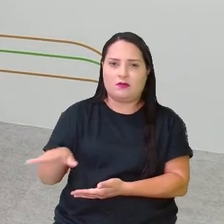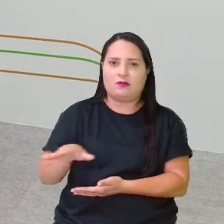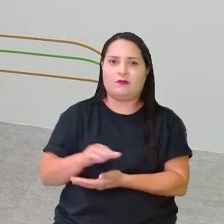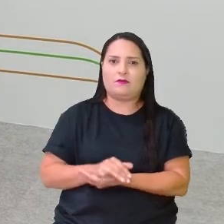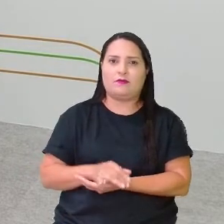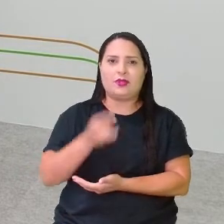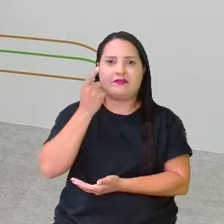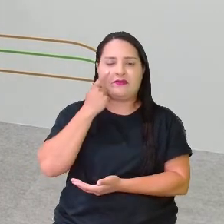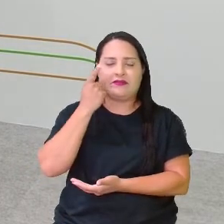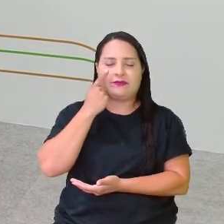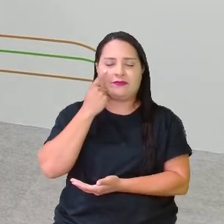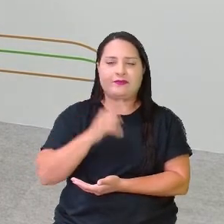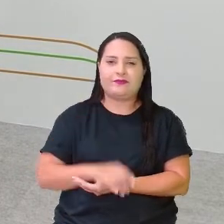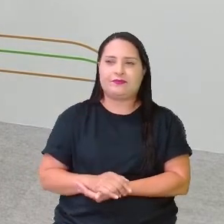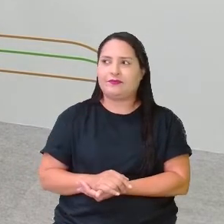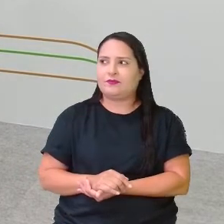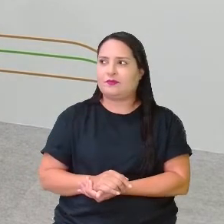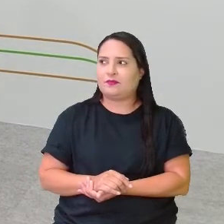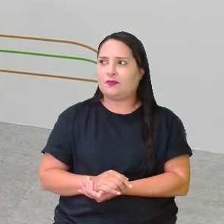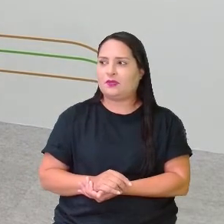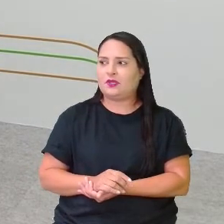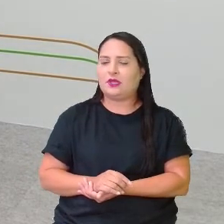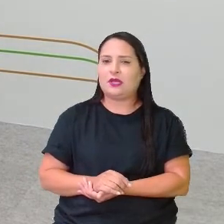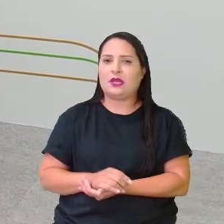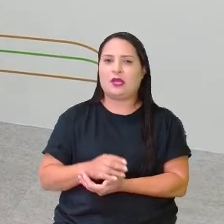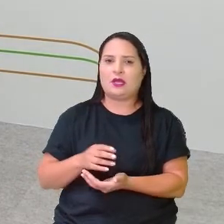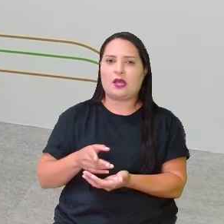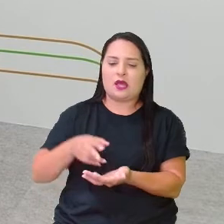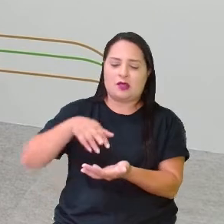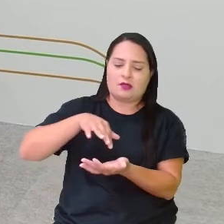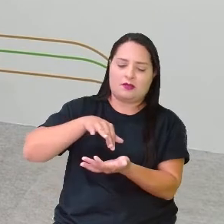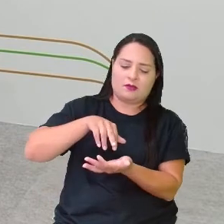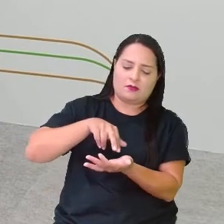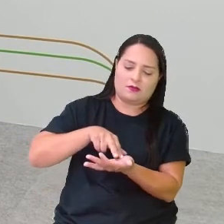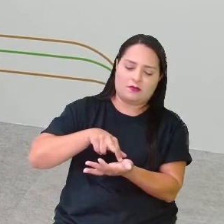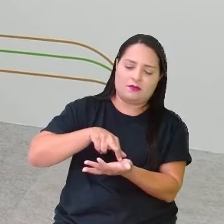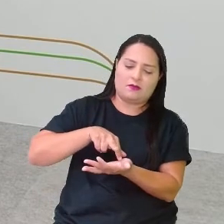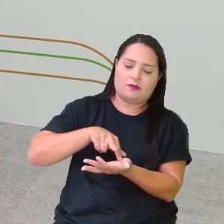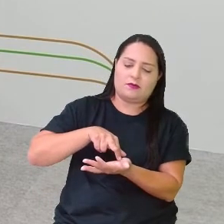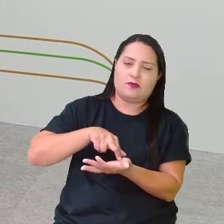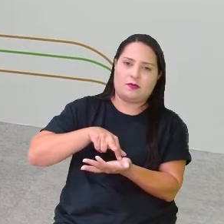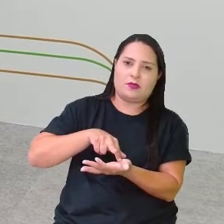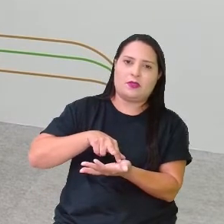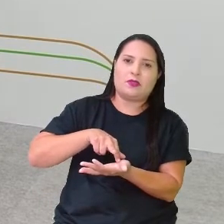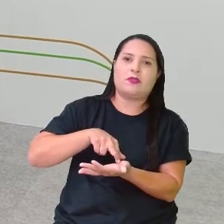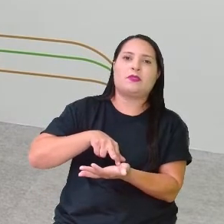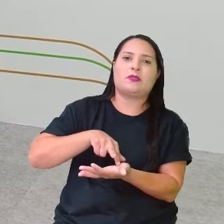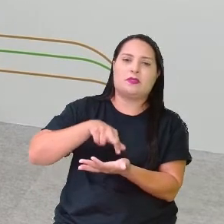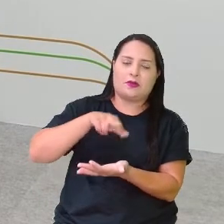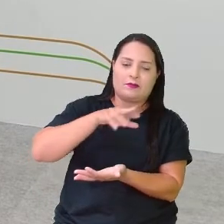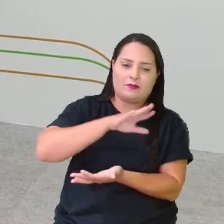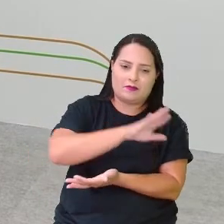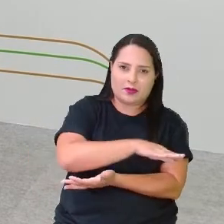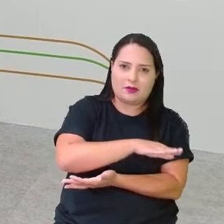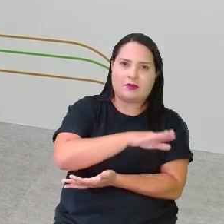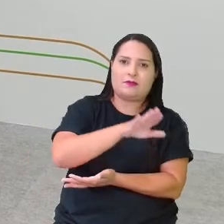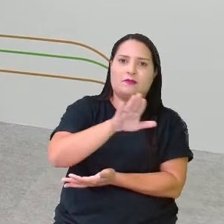também. Agora a gente não faz só com um lado, né? E aí trocou o lado, vai lá e vai tocando,